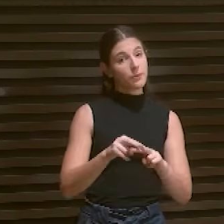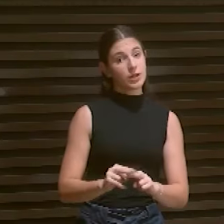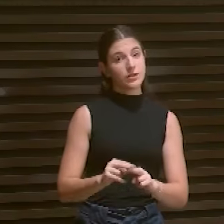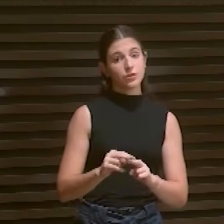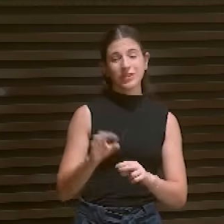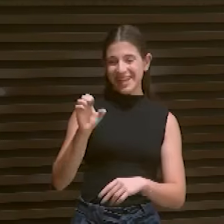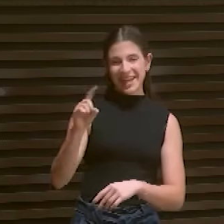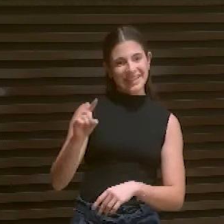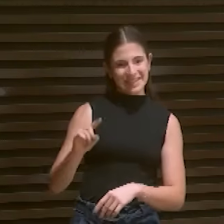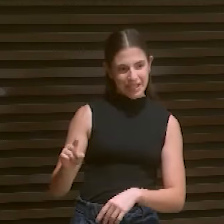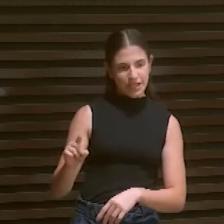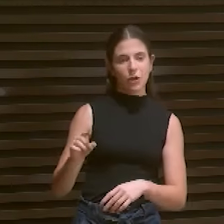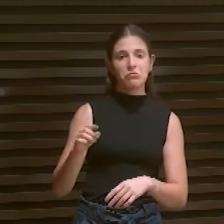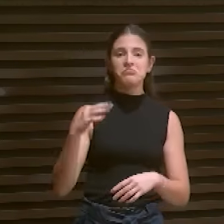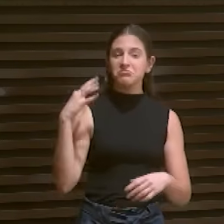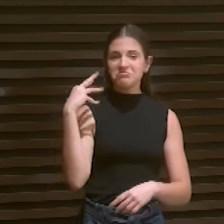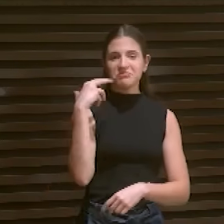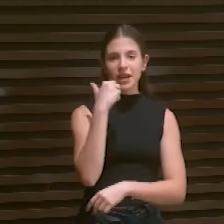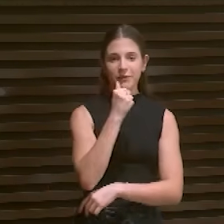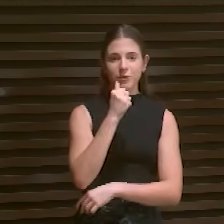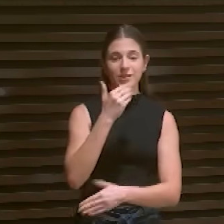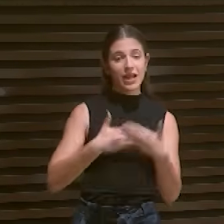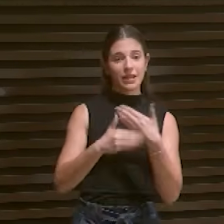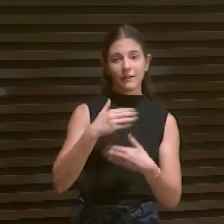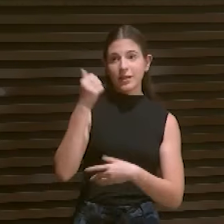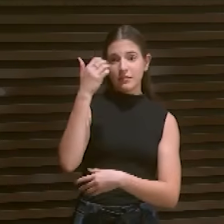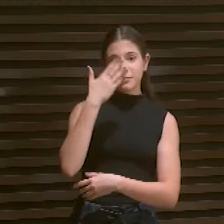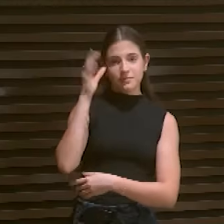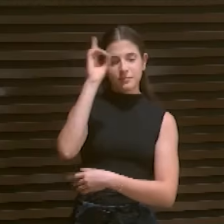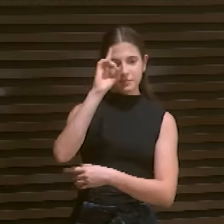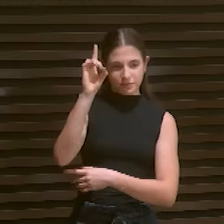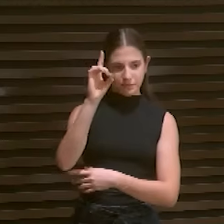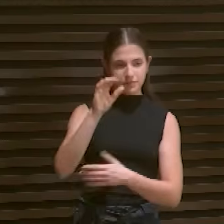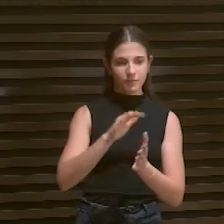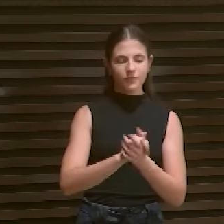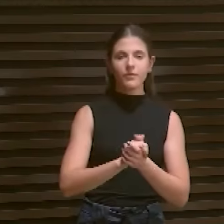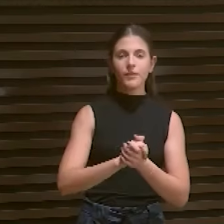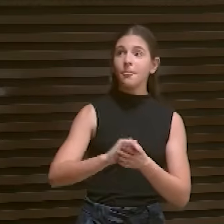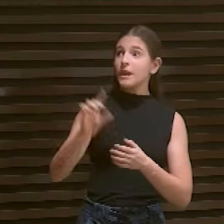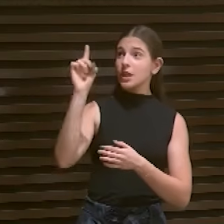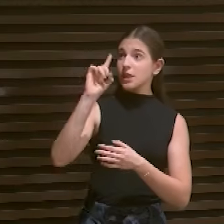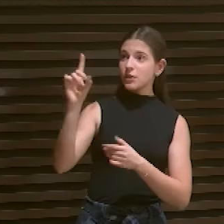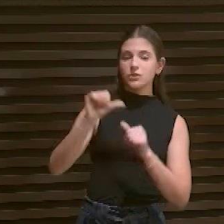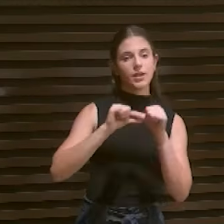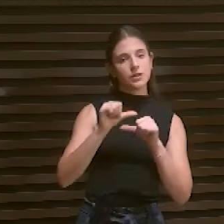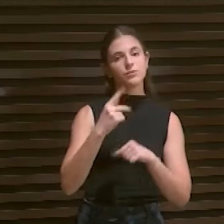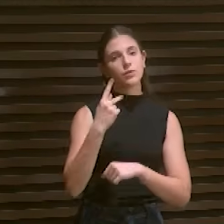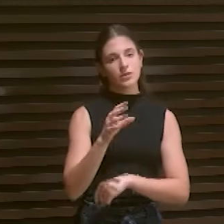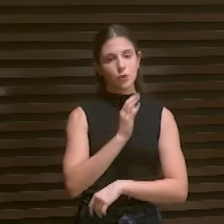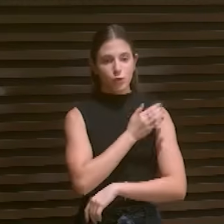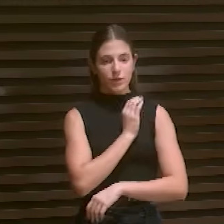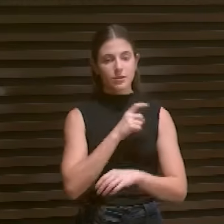maravilhoso nessa metáfora que ele usa aqui. É Deus quem vai trocar o seu coração de